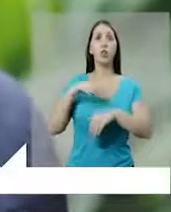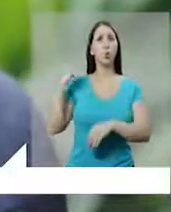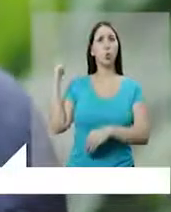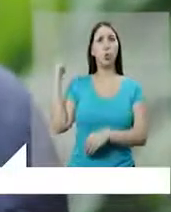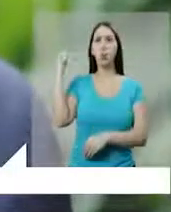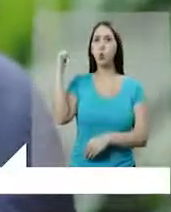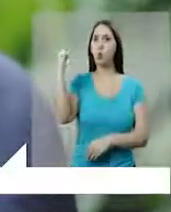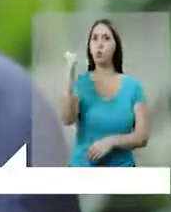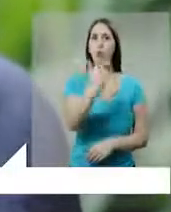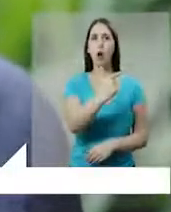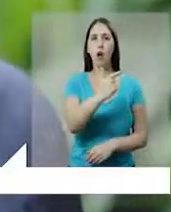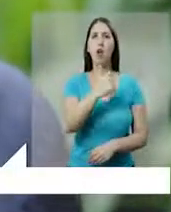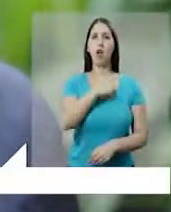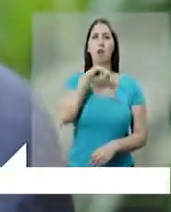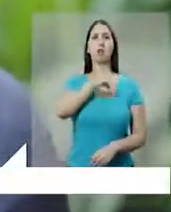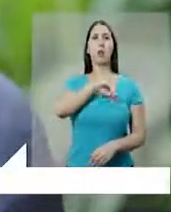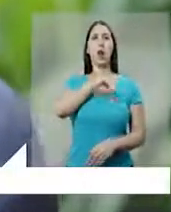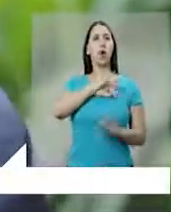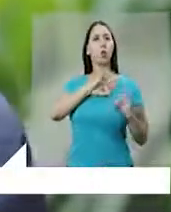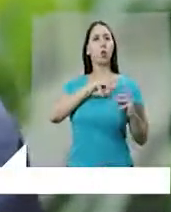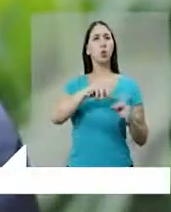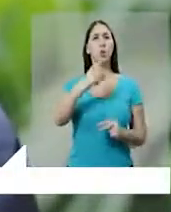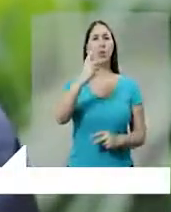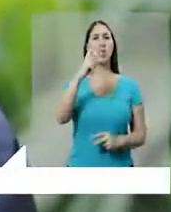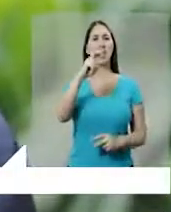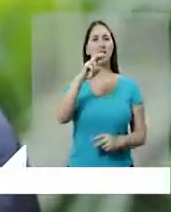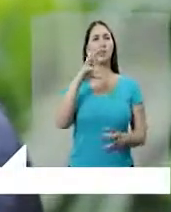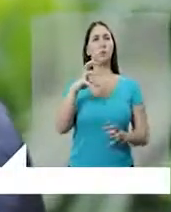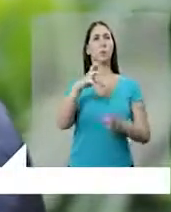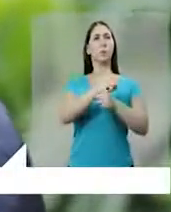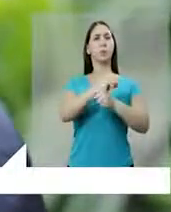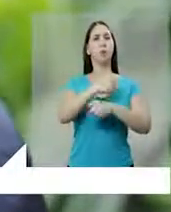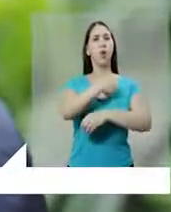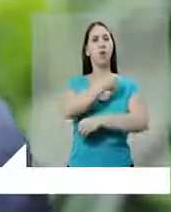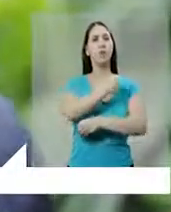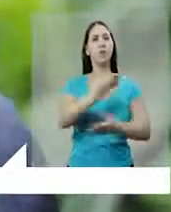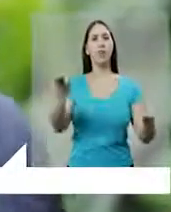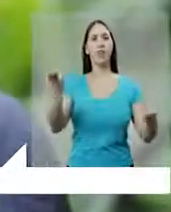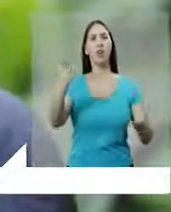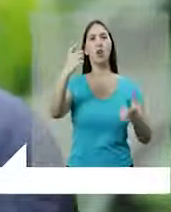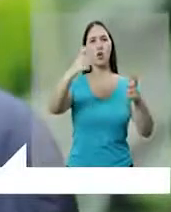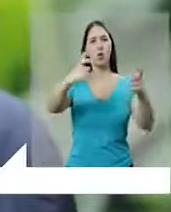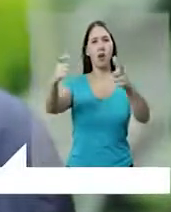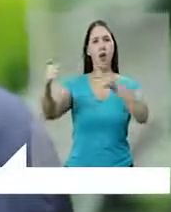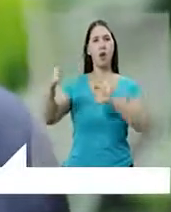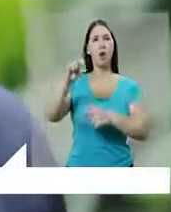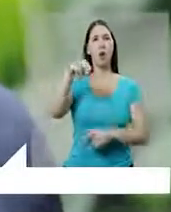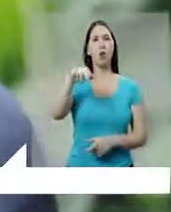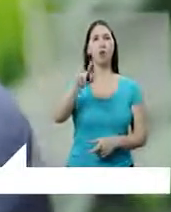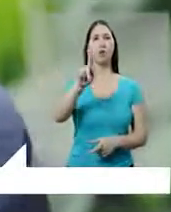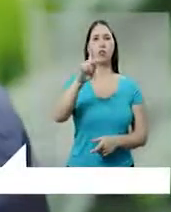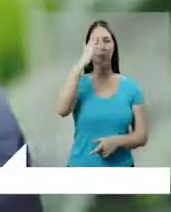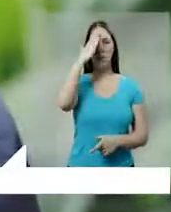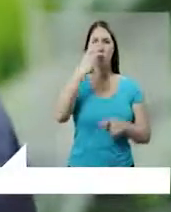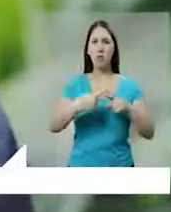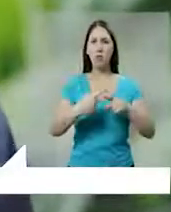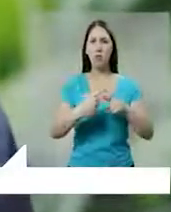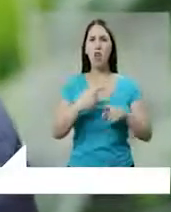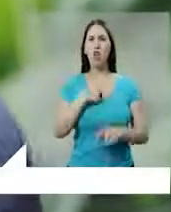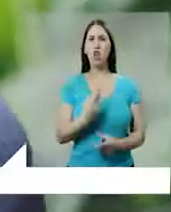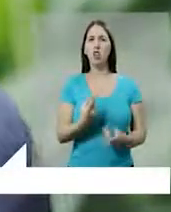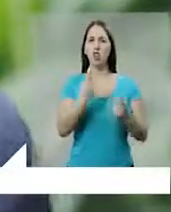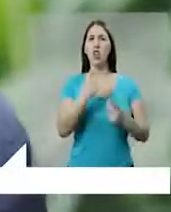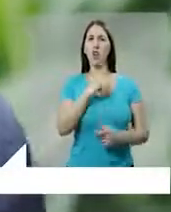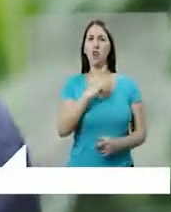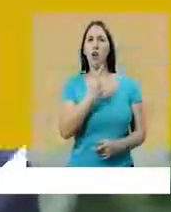prefeito da capital. Doei todos os meus 15 salários a instituições de caridade. E sabe por que eu fiz isso? Porque eu não vivo da política.